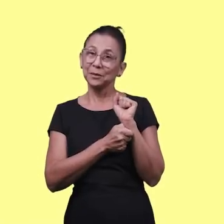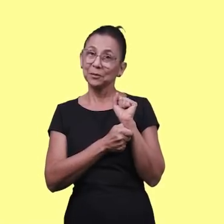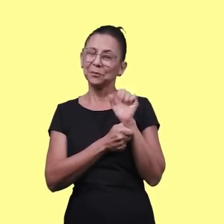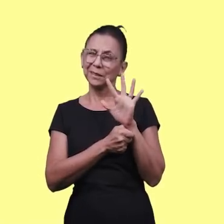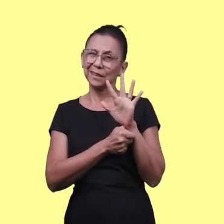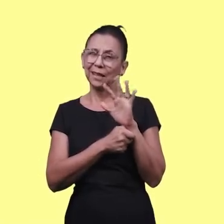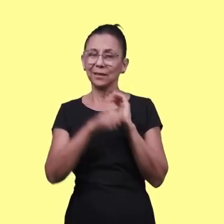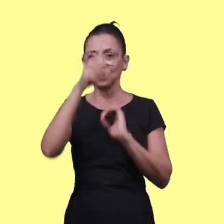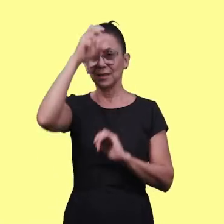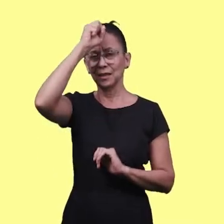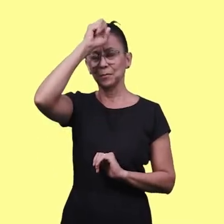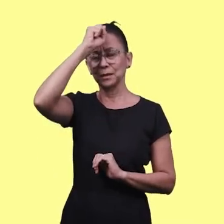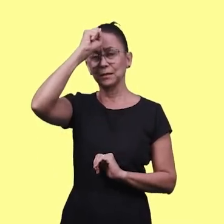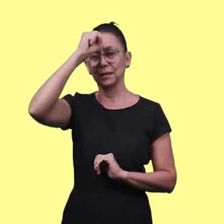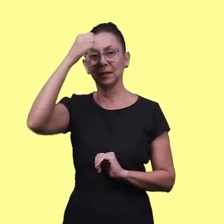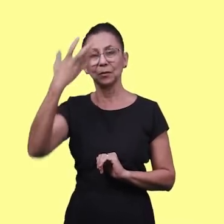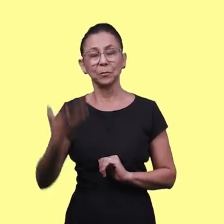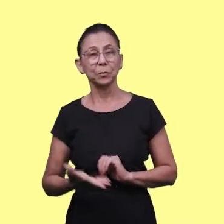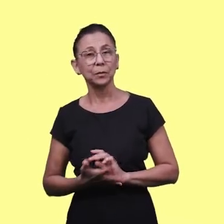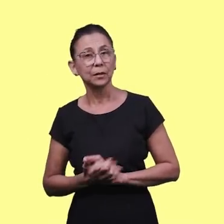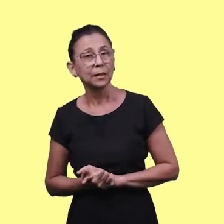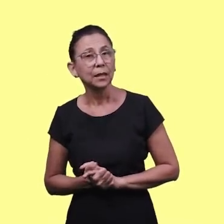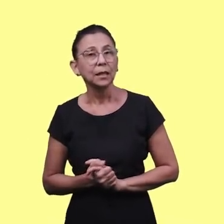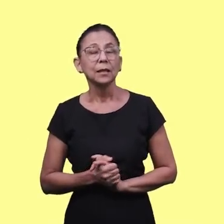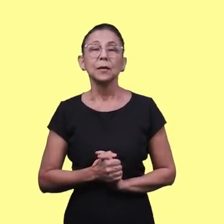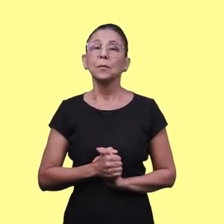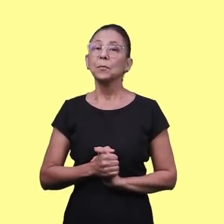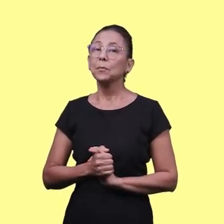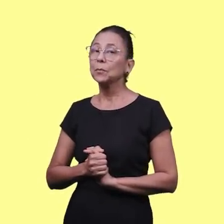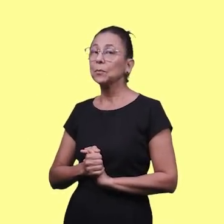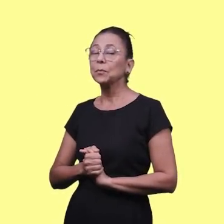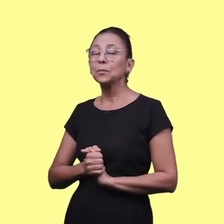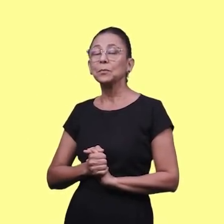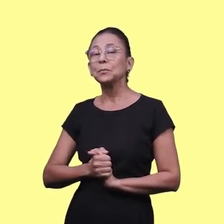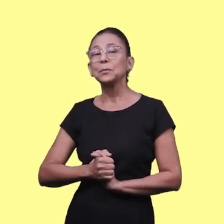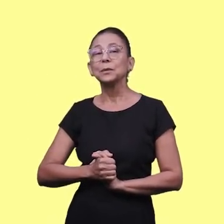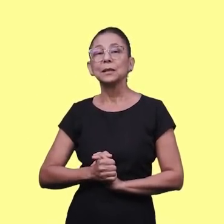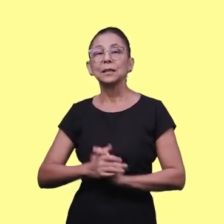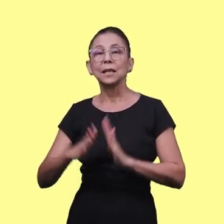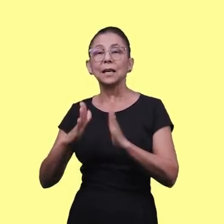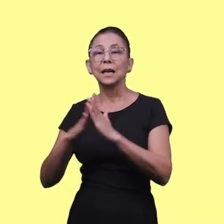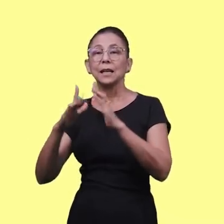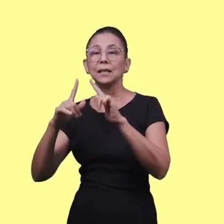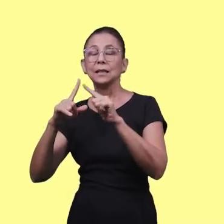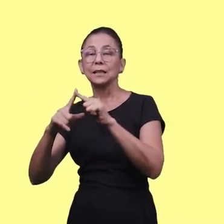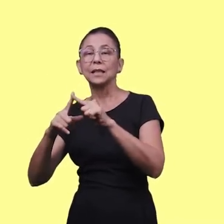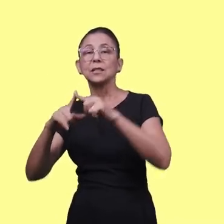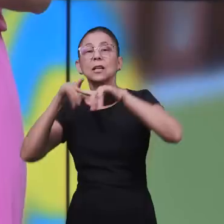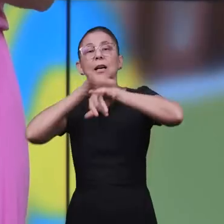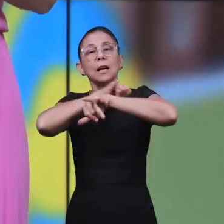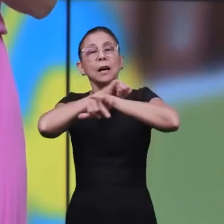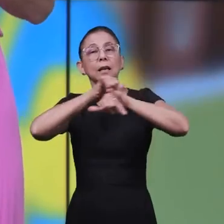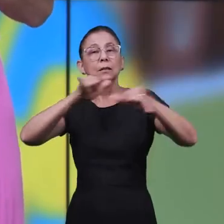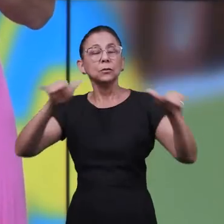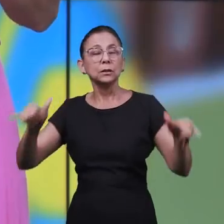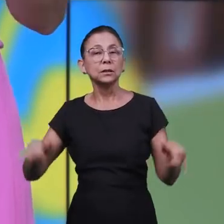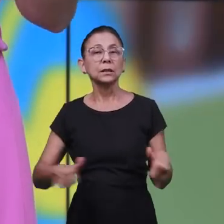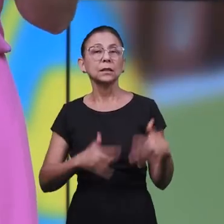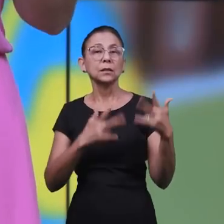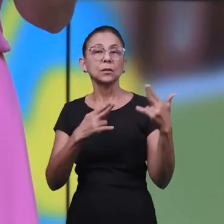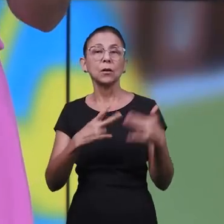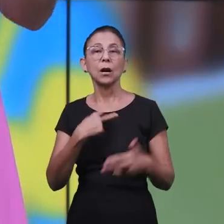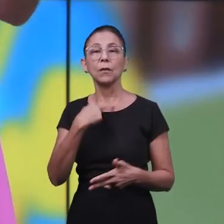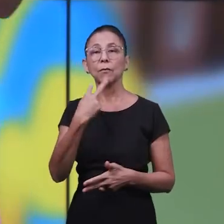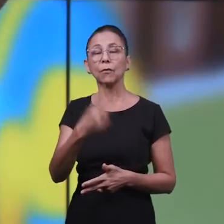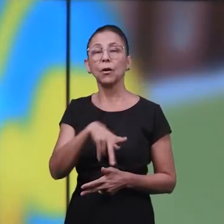porque esta é a voz da igreja, a voz da rola, da pomba, que anuncia sobre